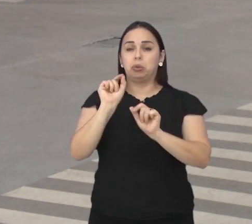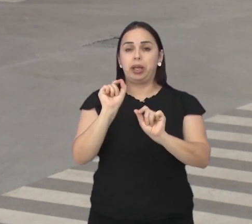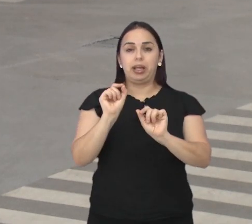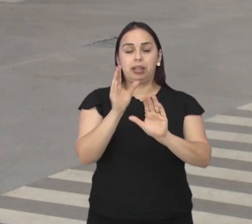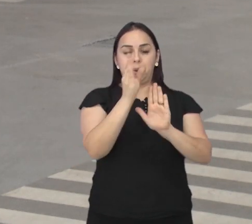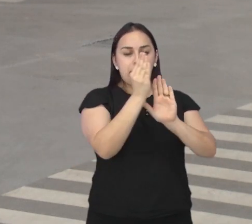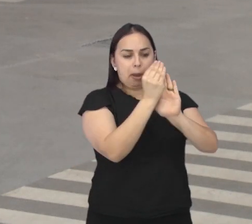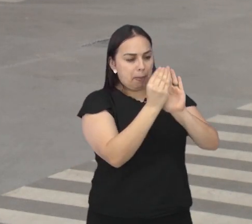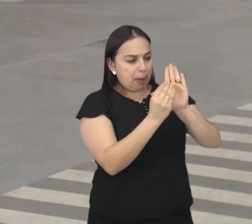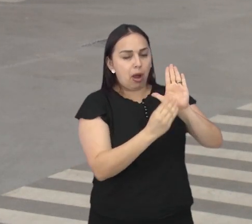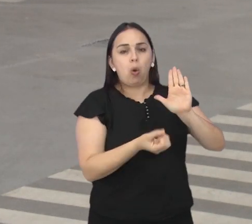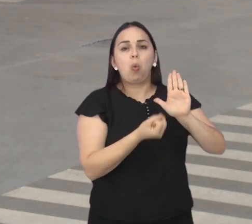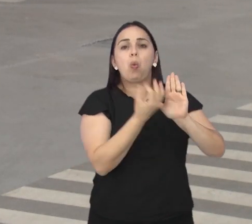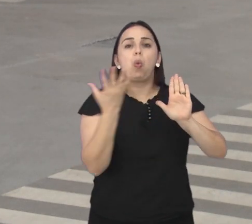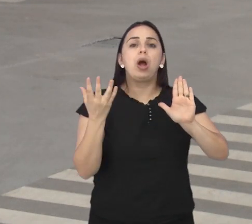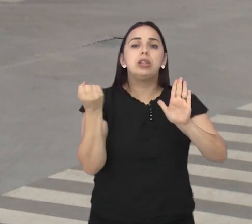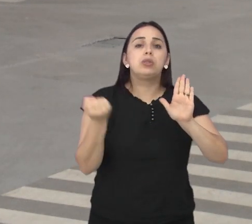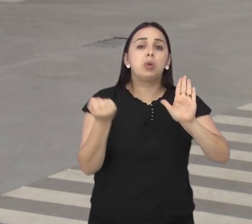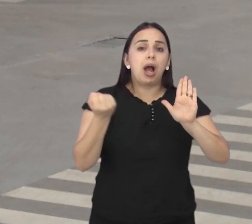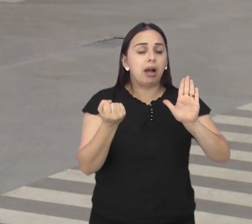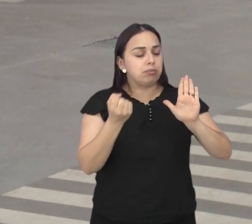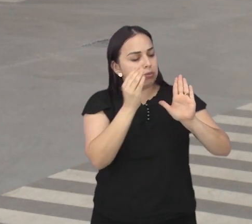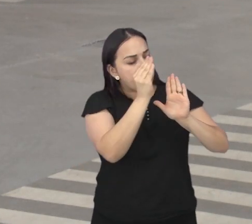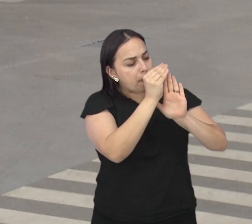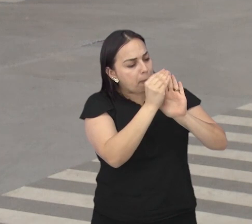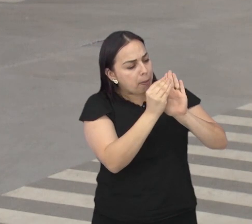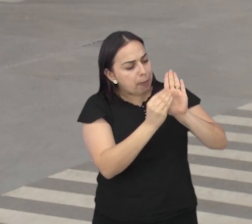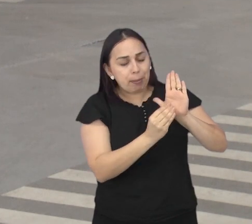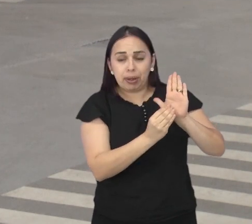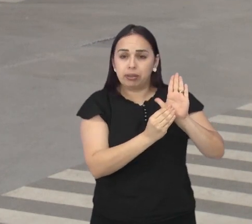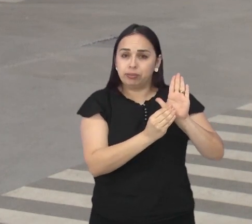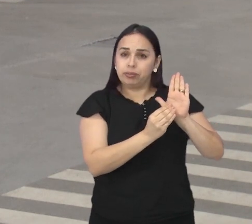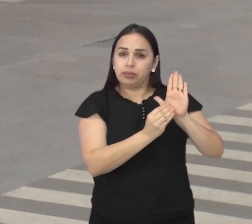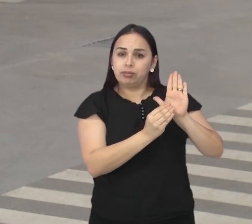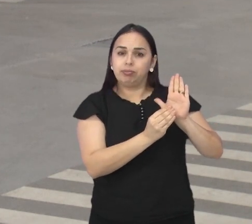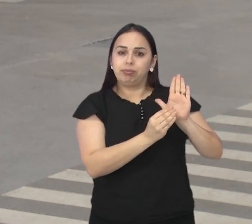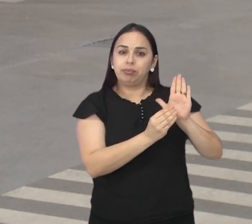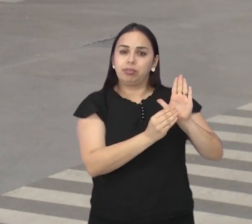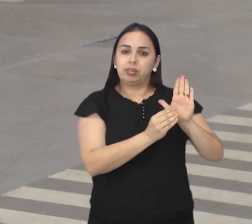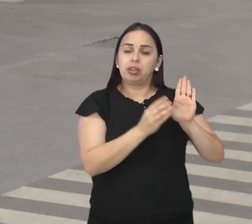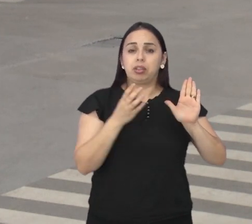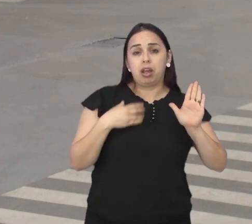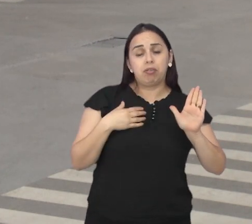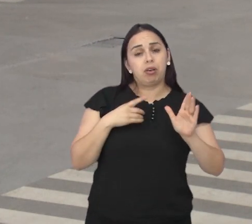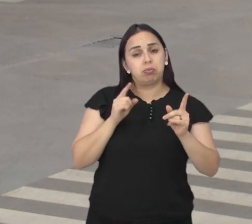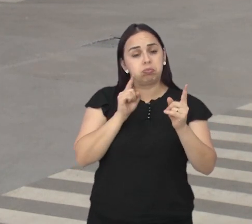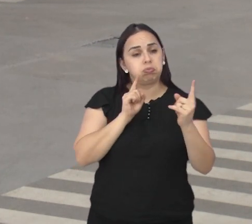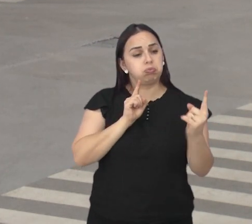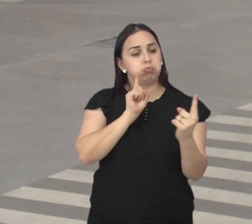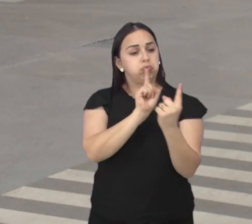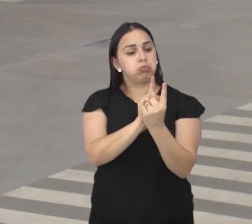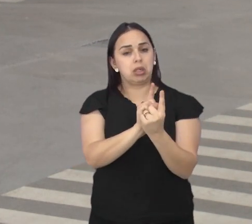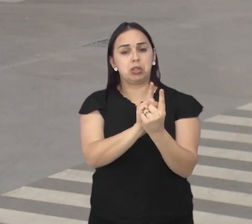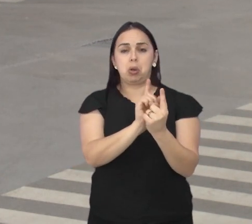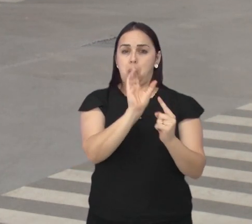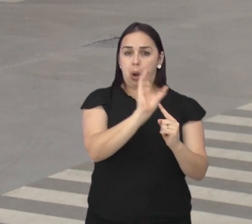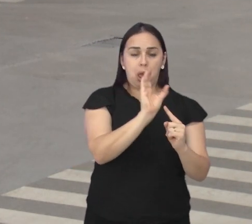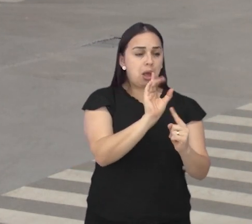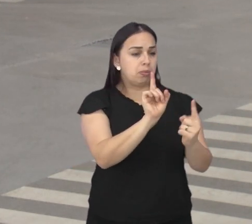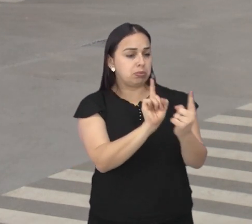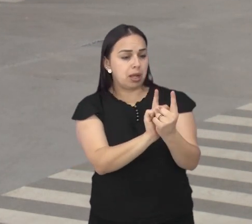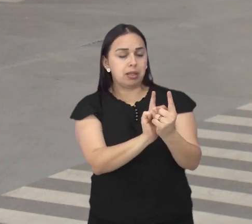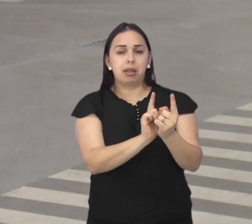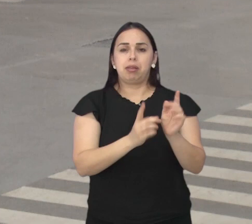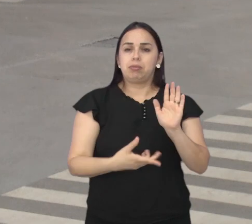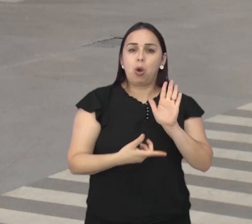com um agendamento. A gente já vê quantos carros mais ou menos a gente tem na agenda para fazer e a gente vai atendendo o cliente. Aí a gente atende